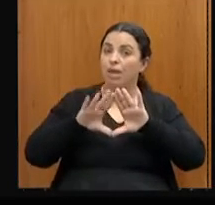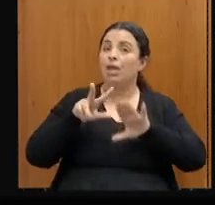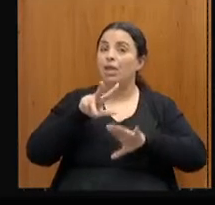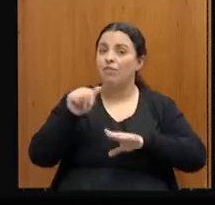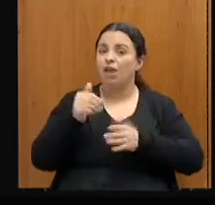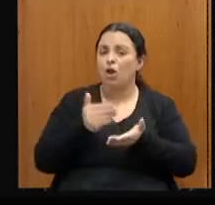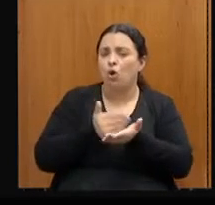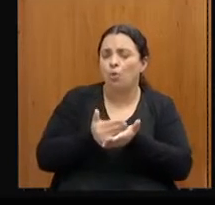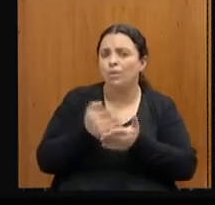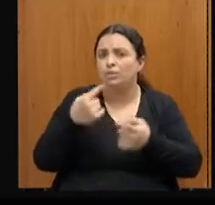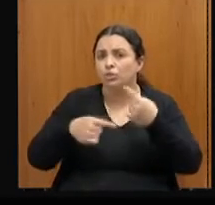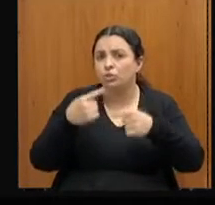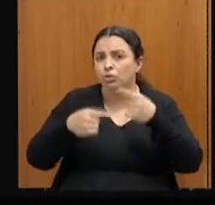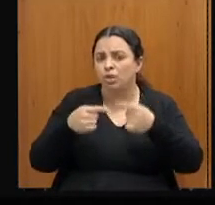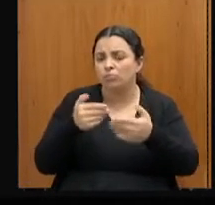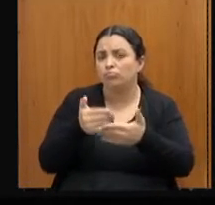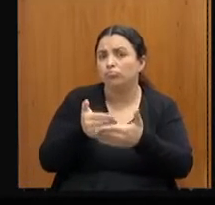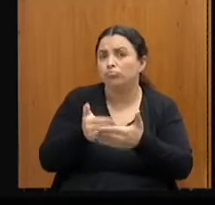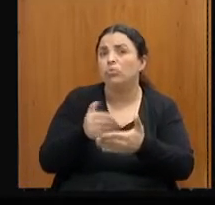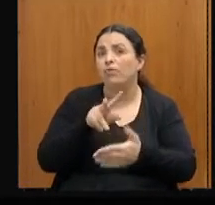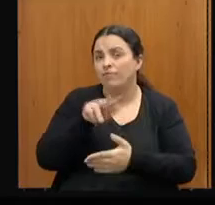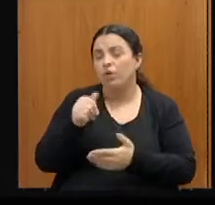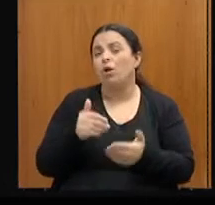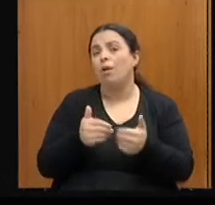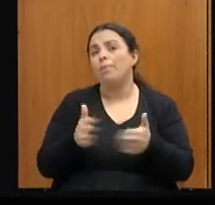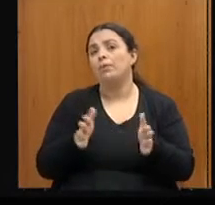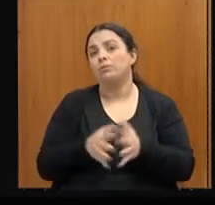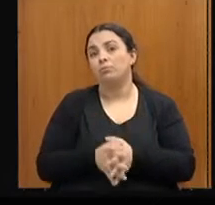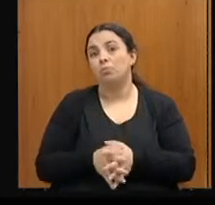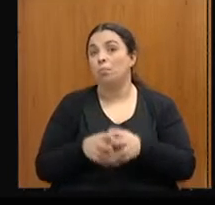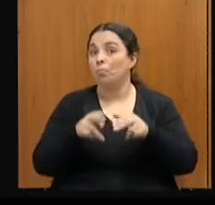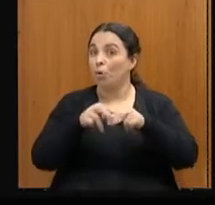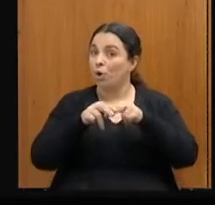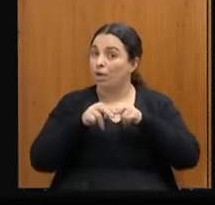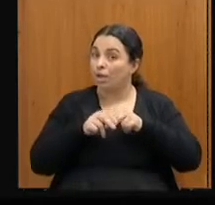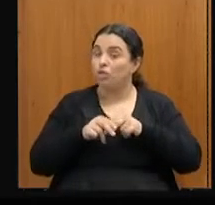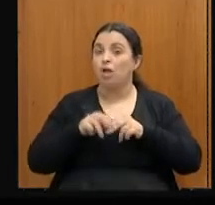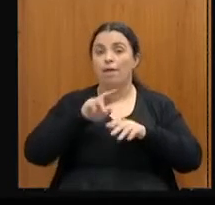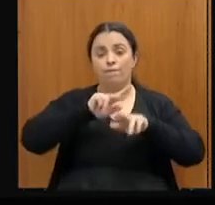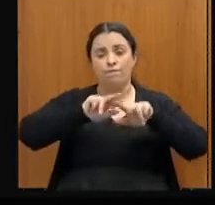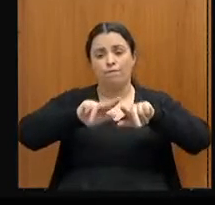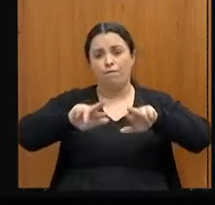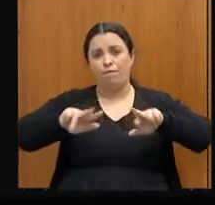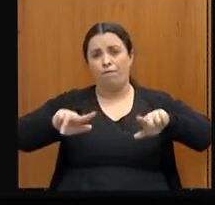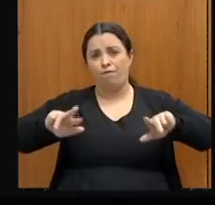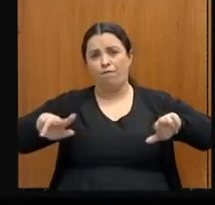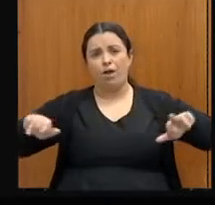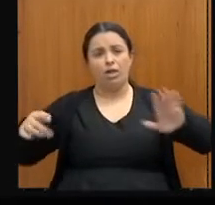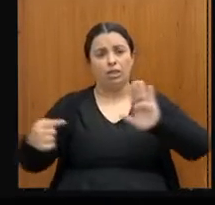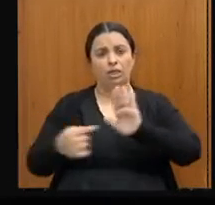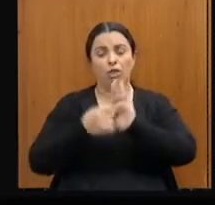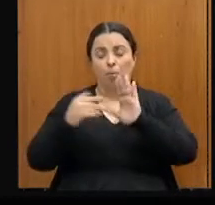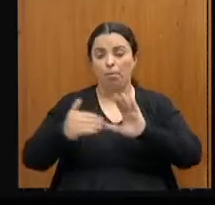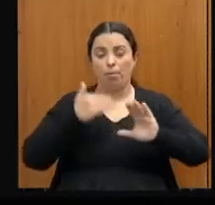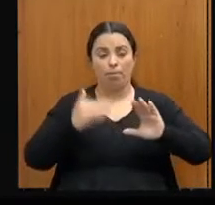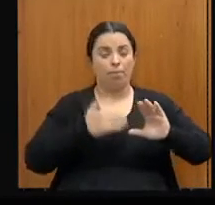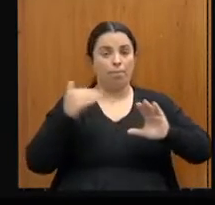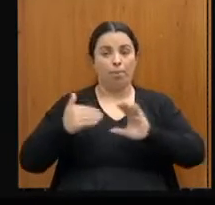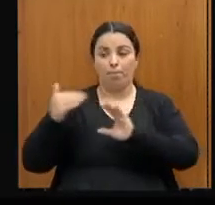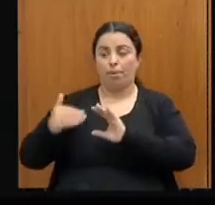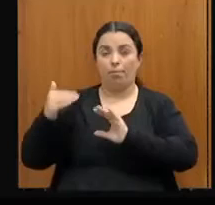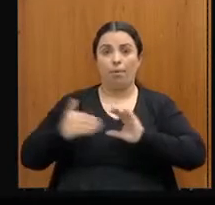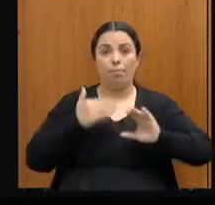em breve ele funciona inclusive seus filhos nós estamos também como o deputado